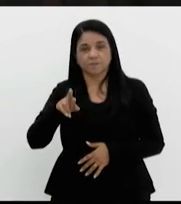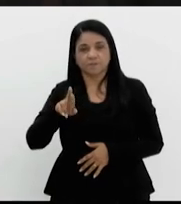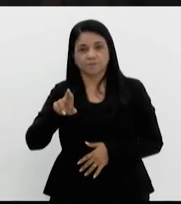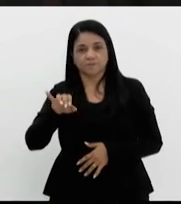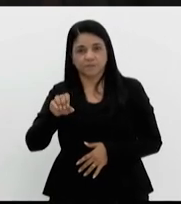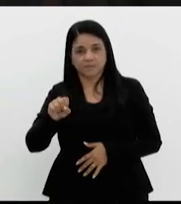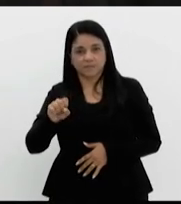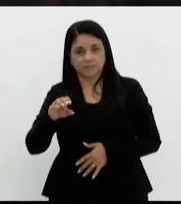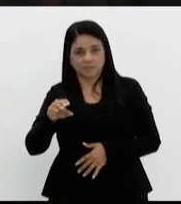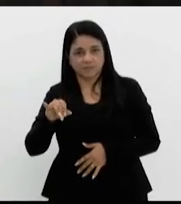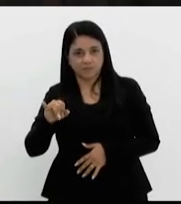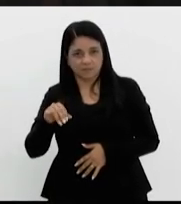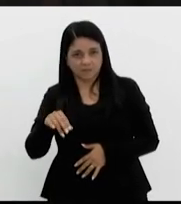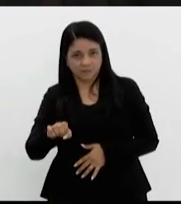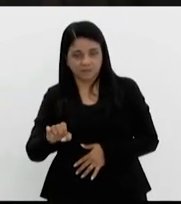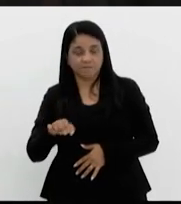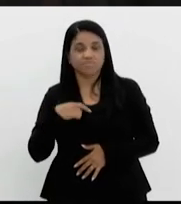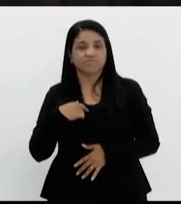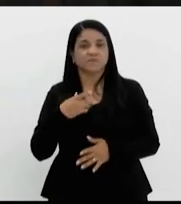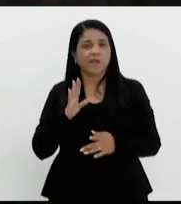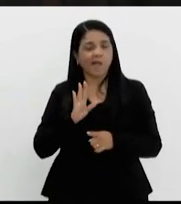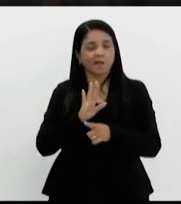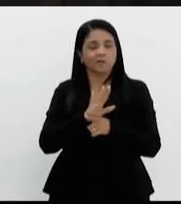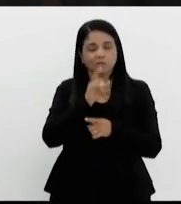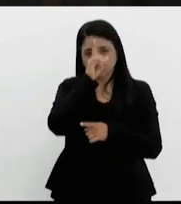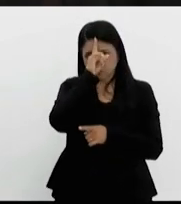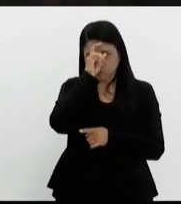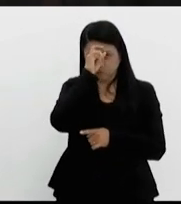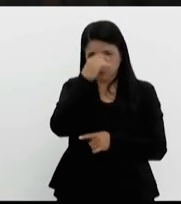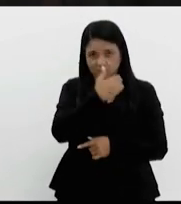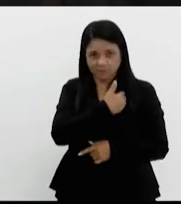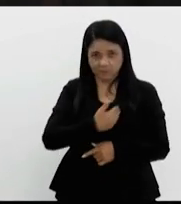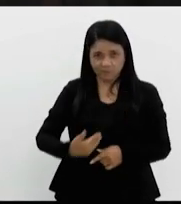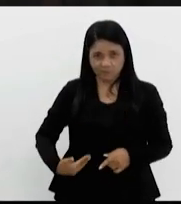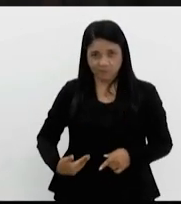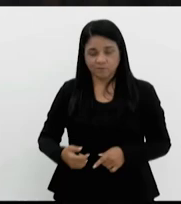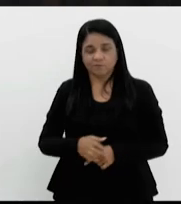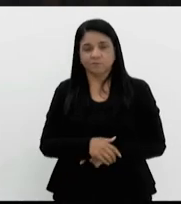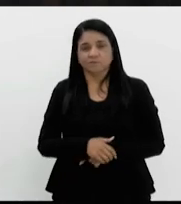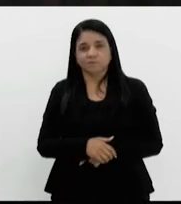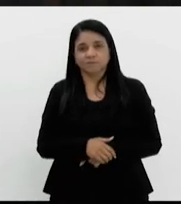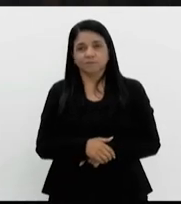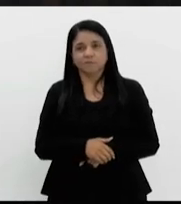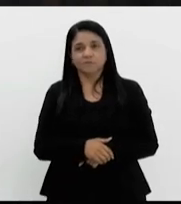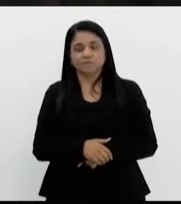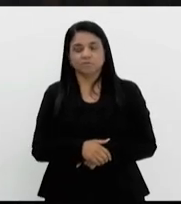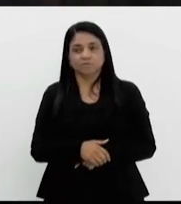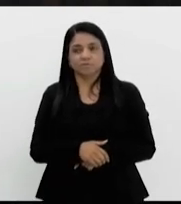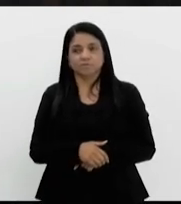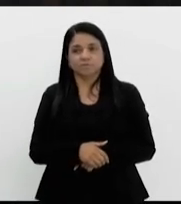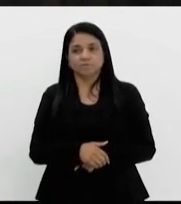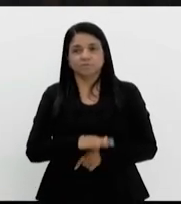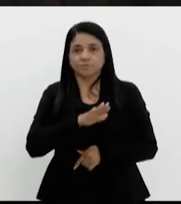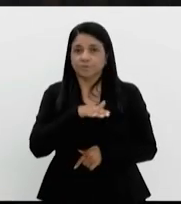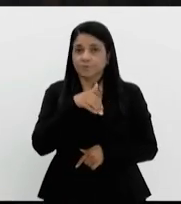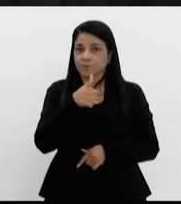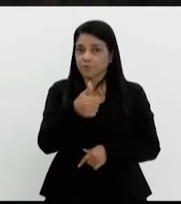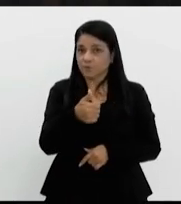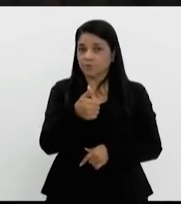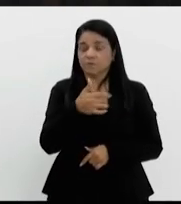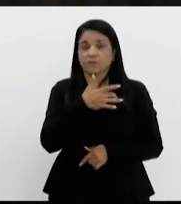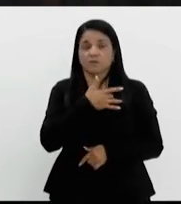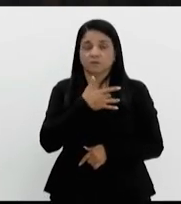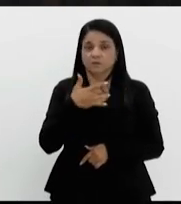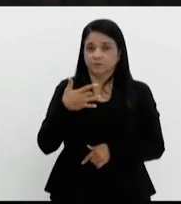aos hospitais públicos e, com isso, melhora a situação de